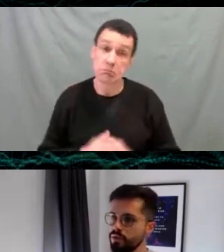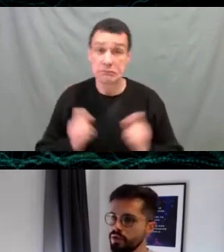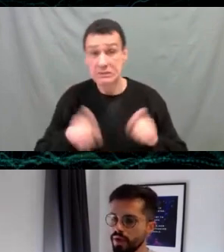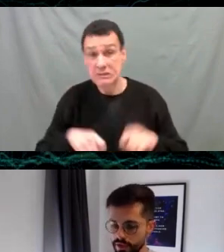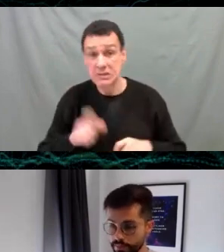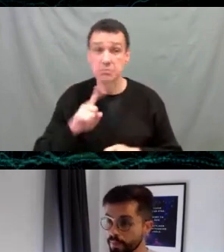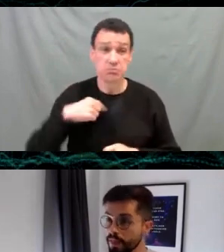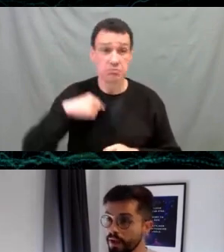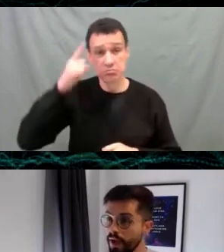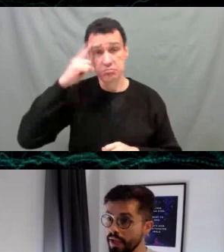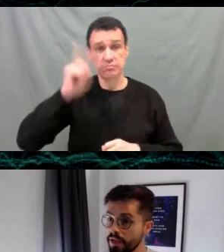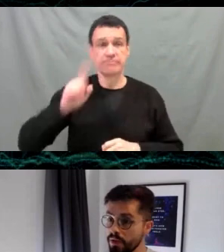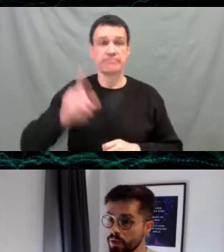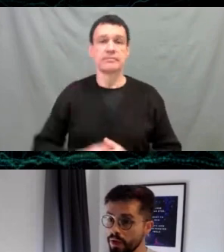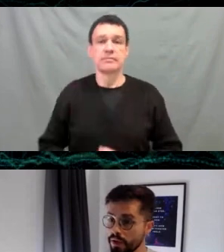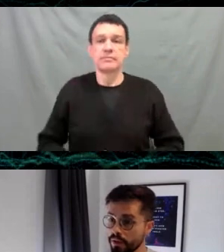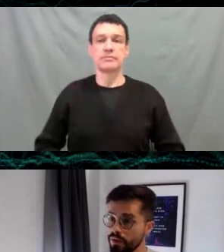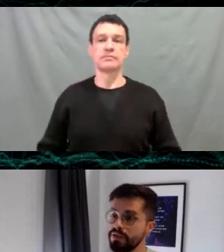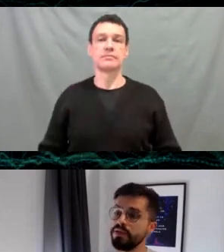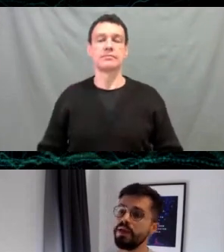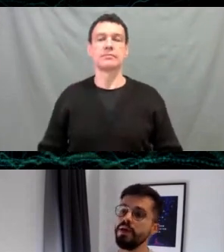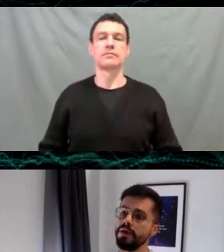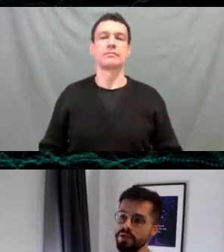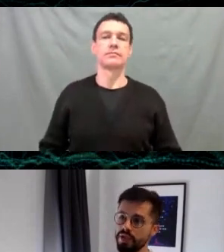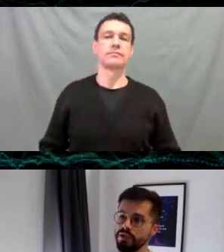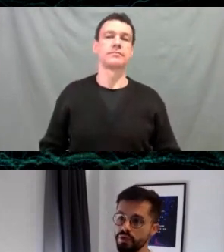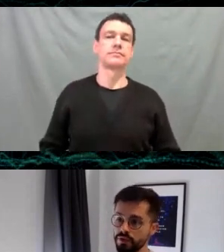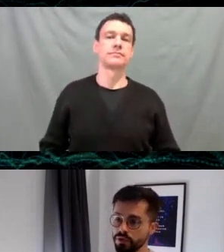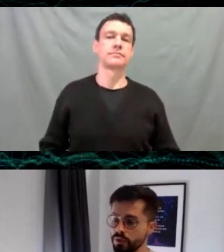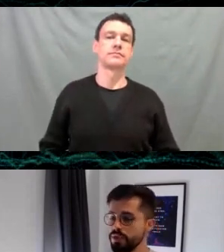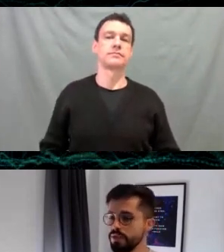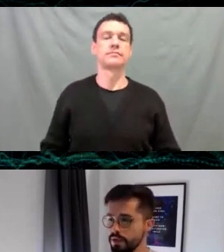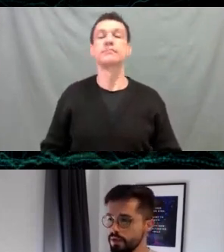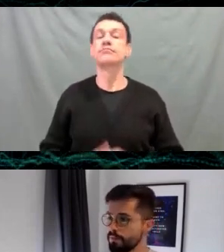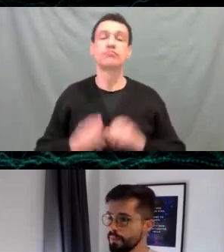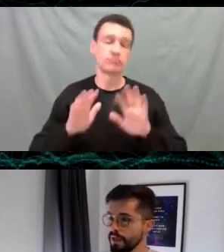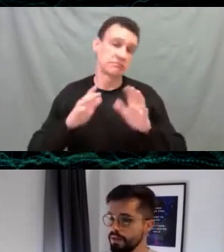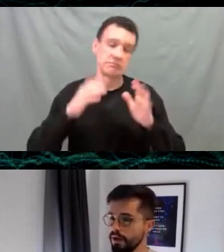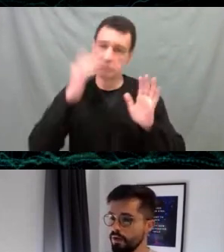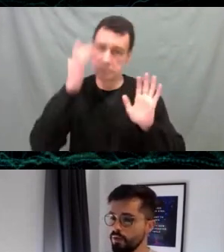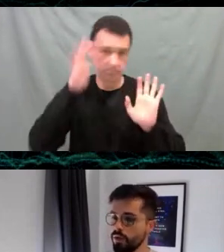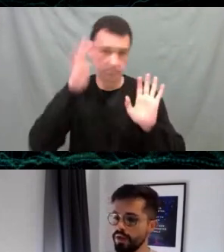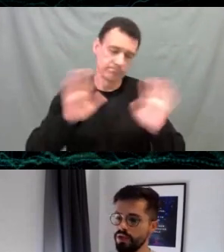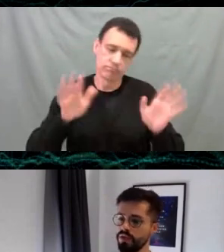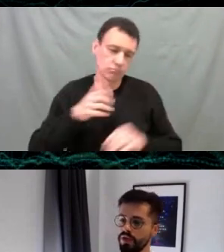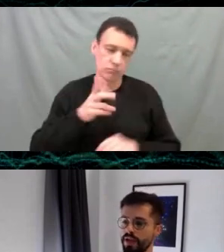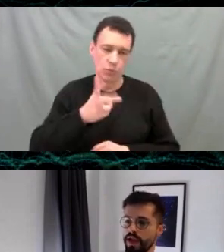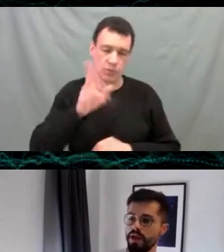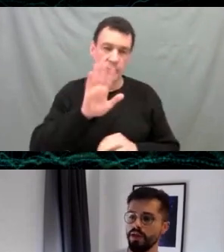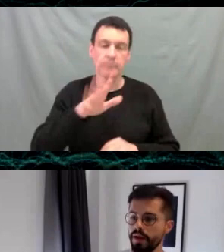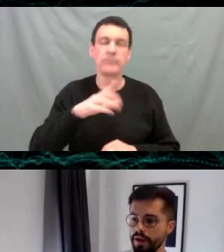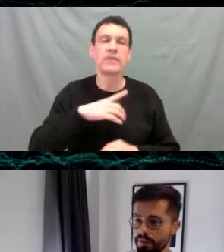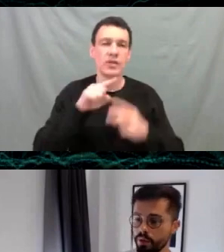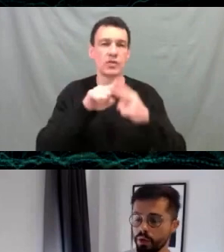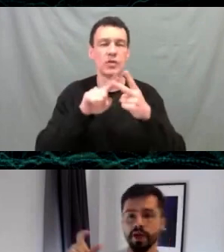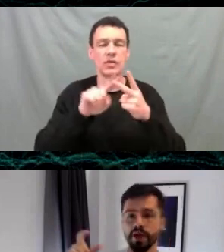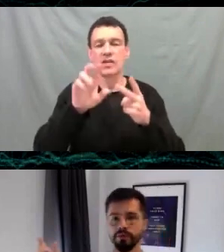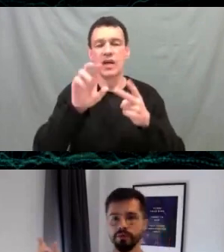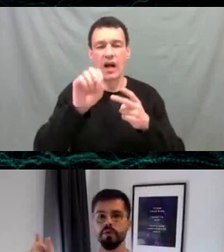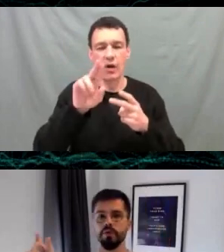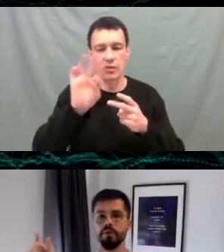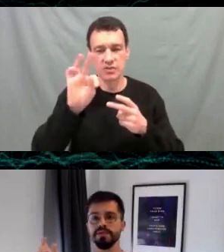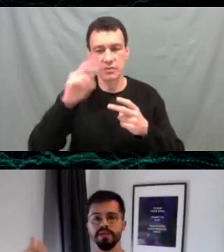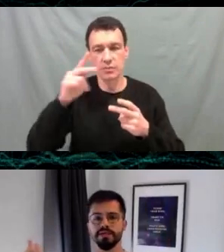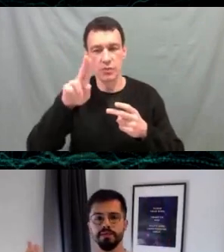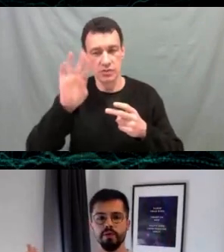é mas vamos continuar aqui aí o que que está acontecendo aqui a gente tem esses dois aos poucos né então o que a gente tem é a